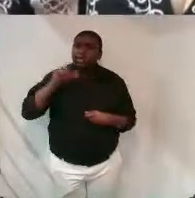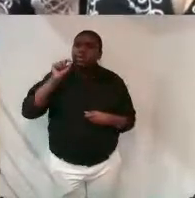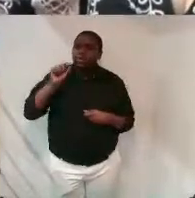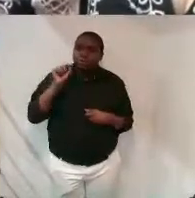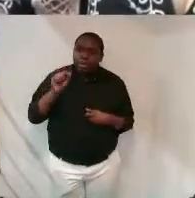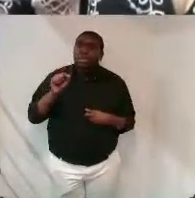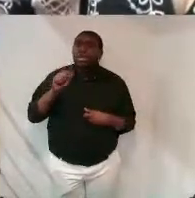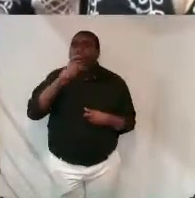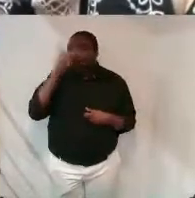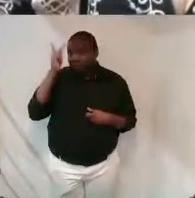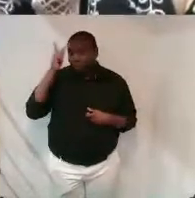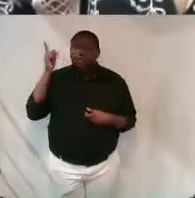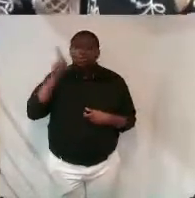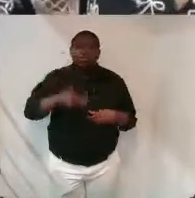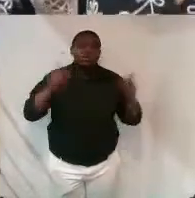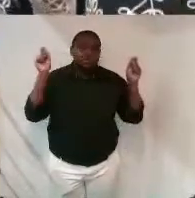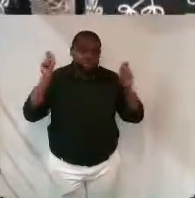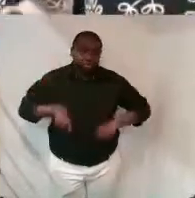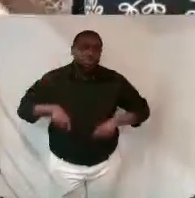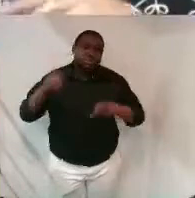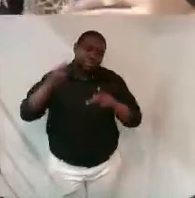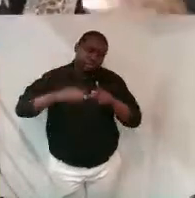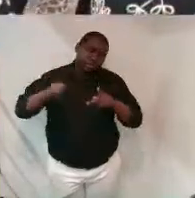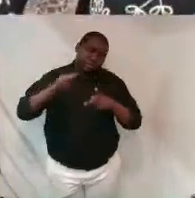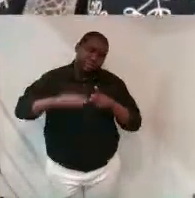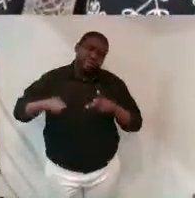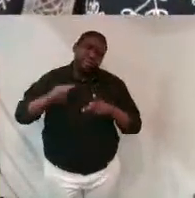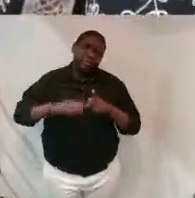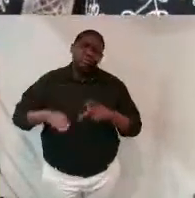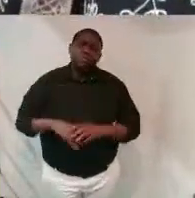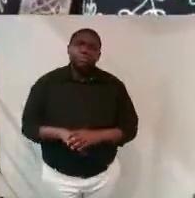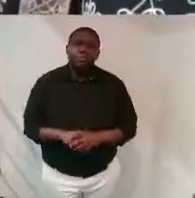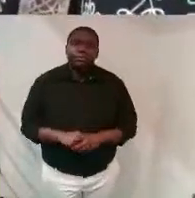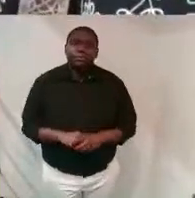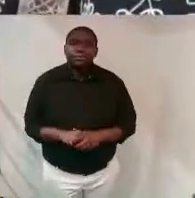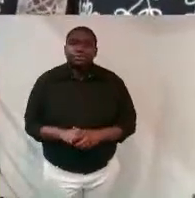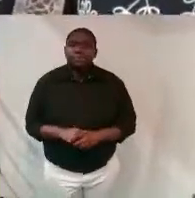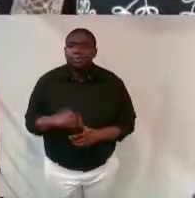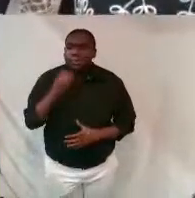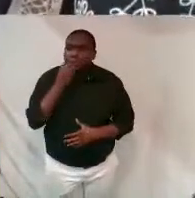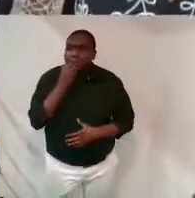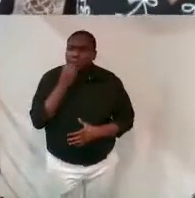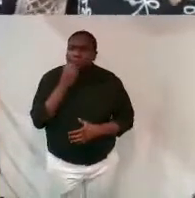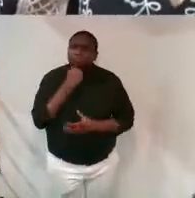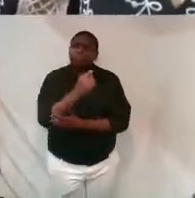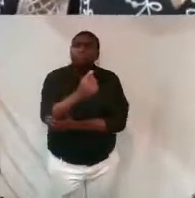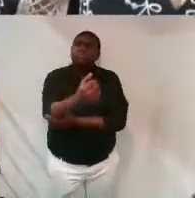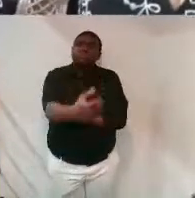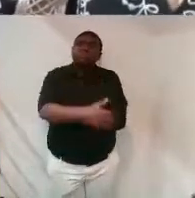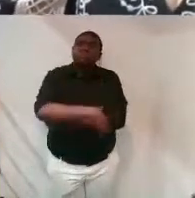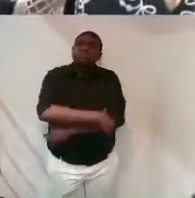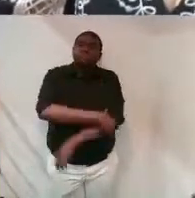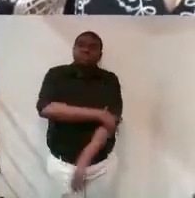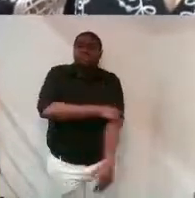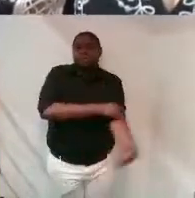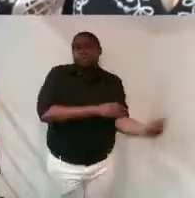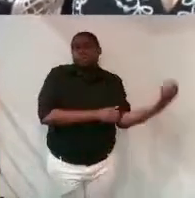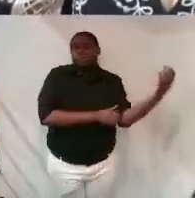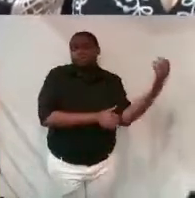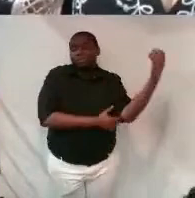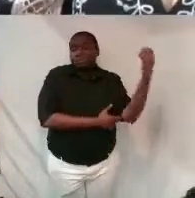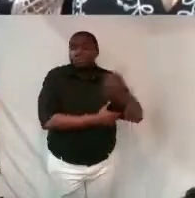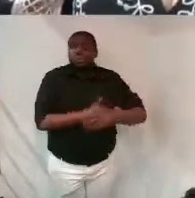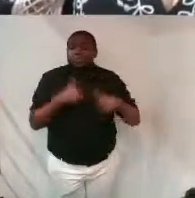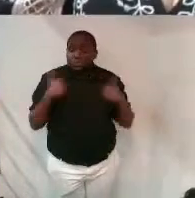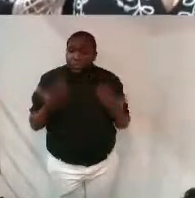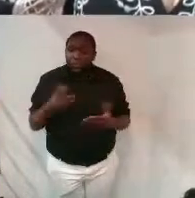uma capacitação por parte do Ministério Público. O panorama ainda das agências reguladoras no Brasil, apesar da nossa grande